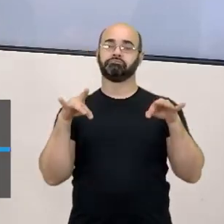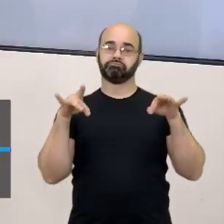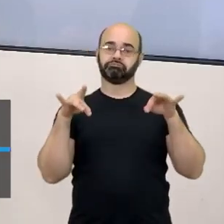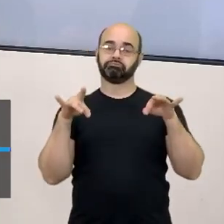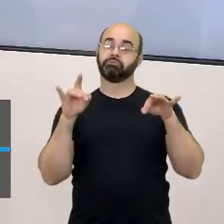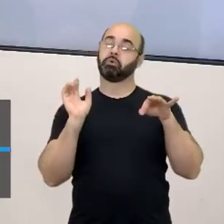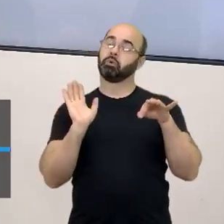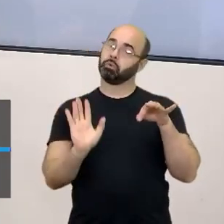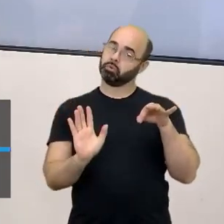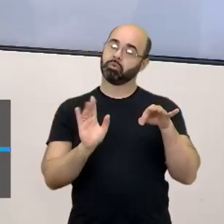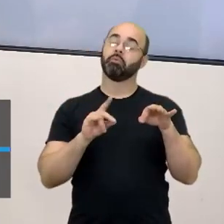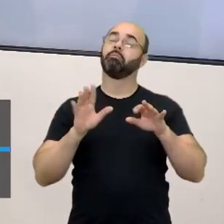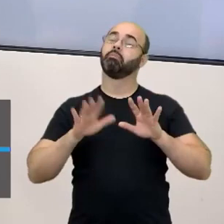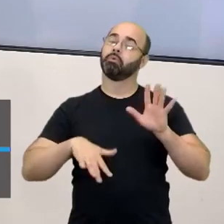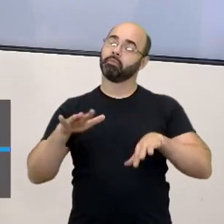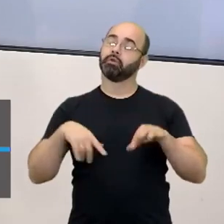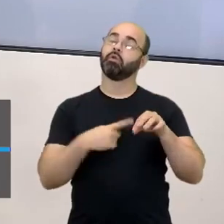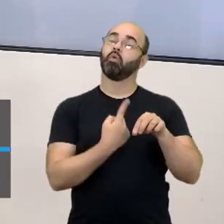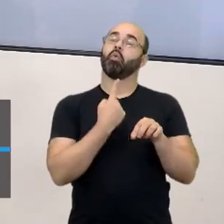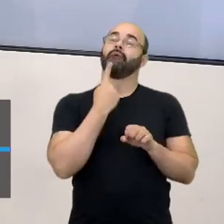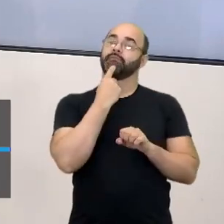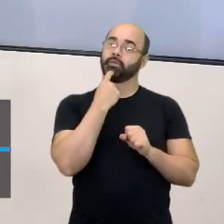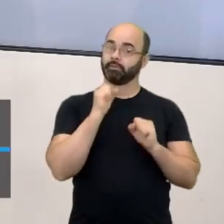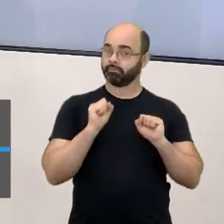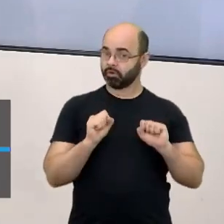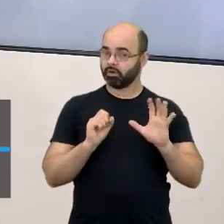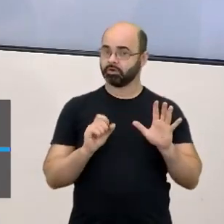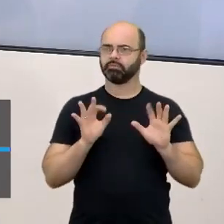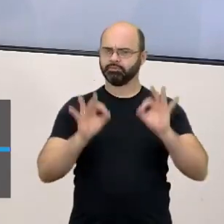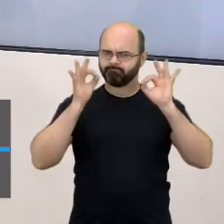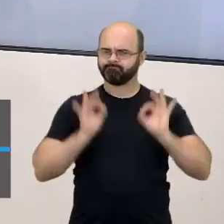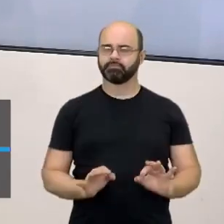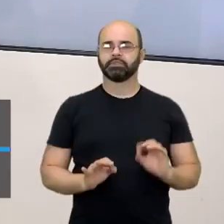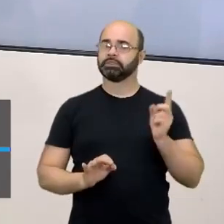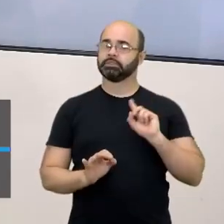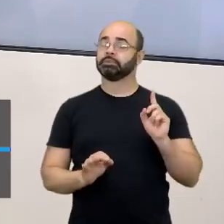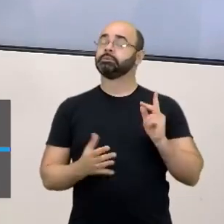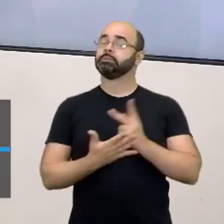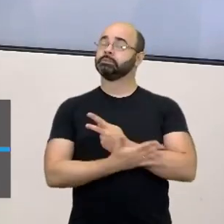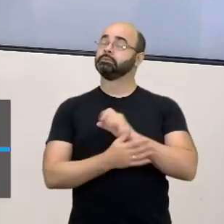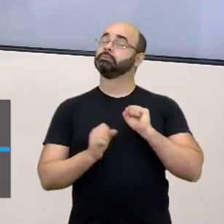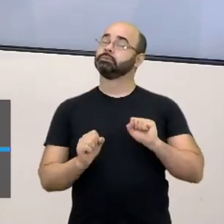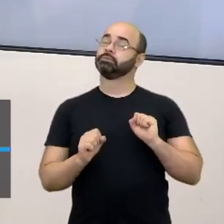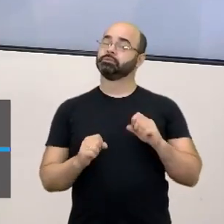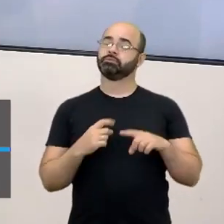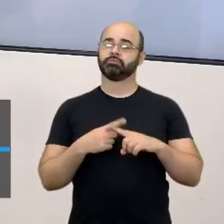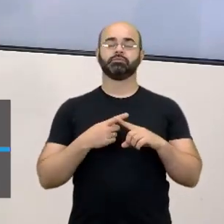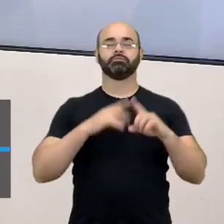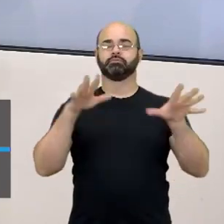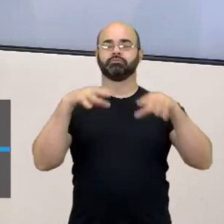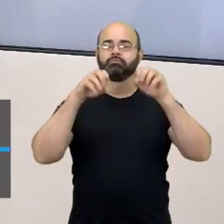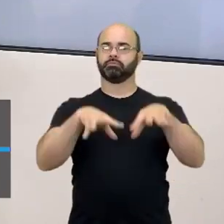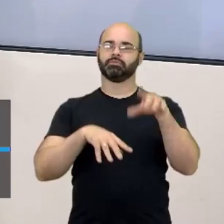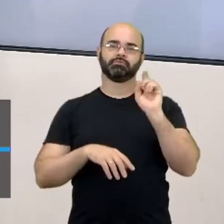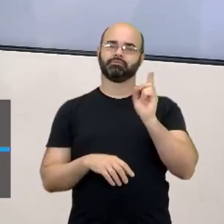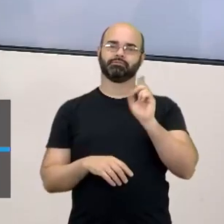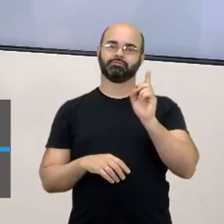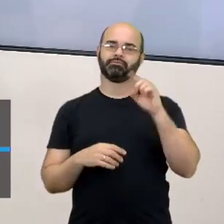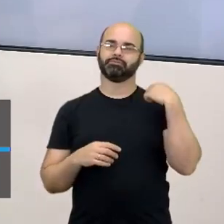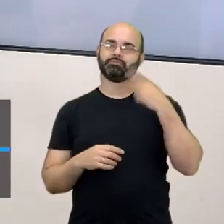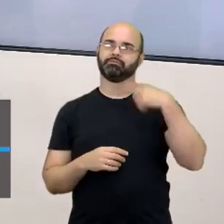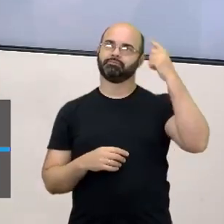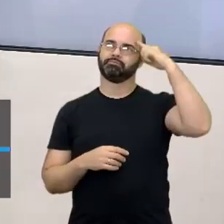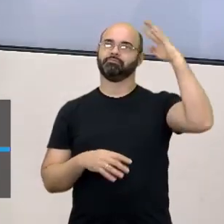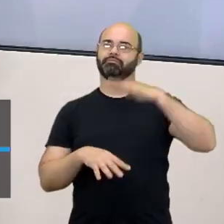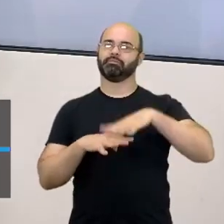probabilidade de uma ser vermelha, mas não é obrigatório isso acontecer, tá bom? Sim. Tá? Porque não é uma mágica, tá? A gente não tá adivinhando nada